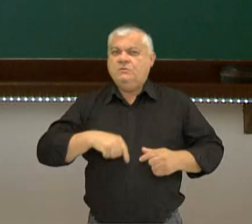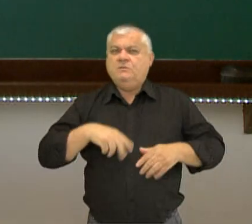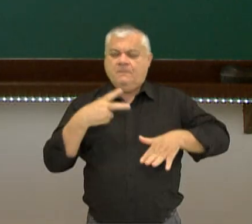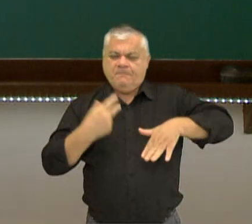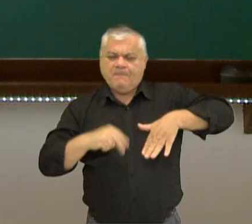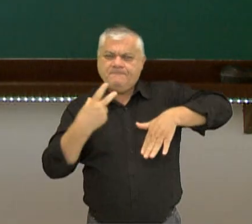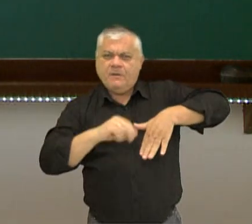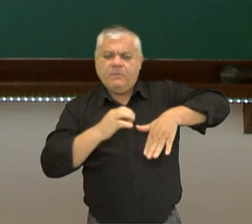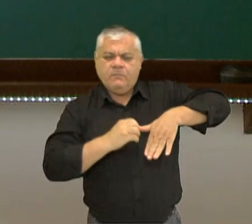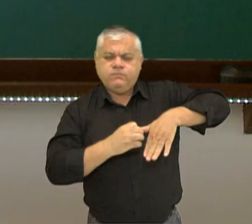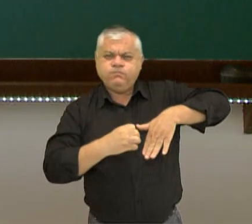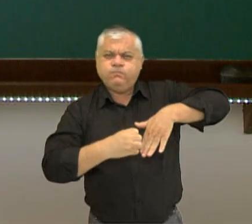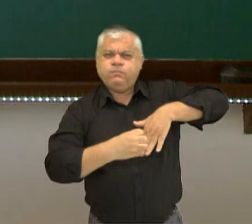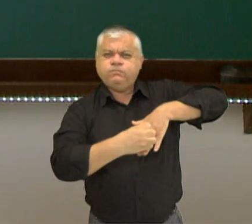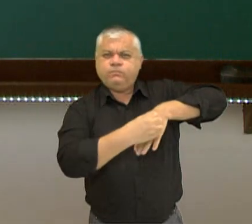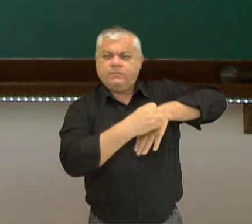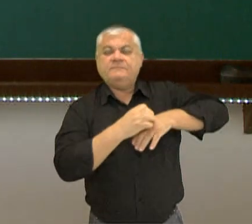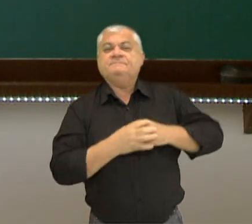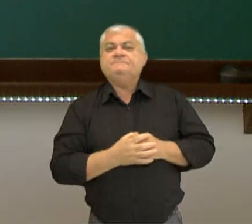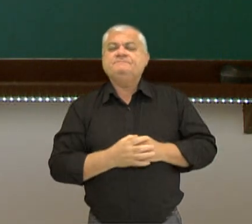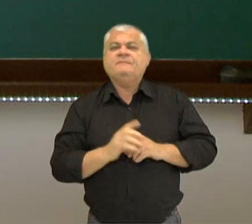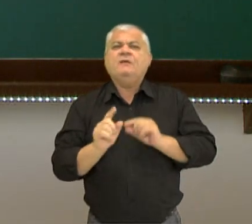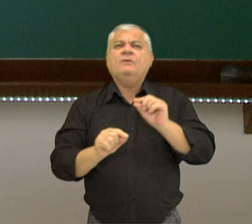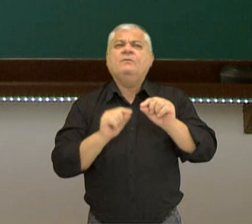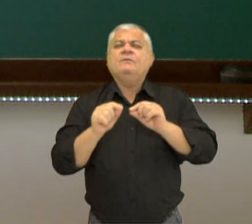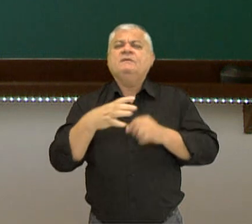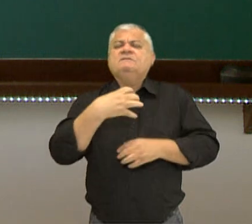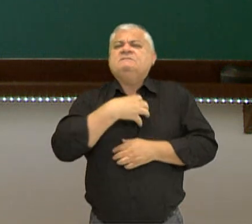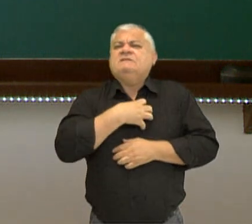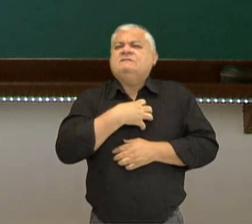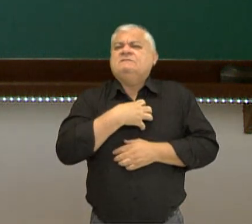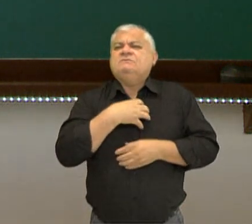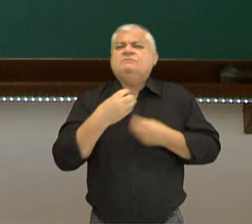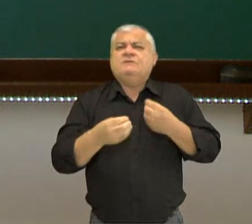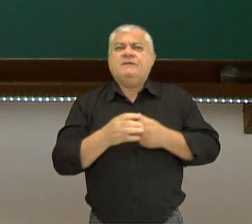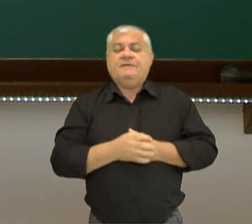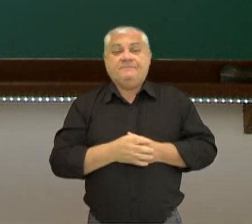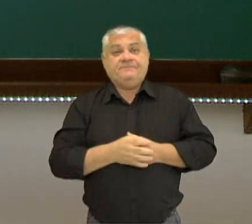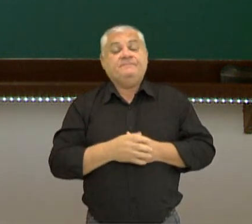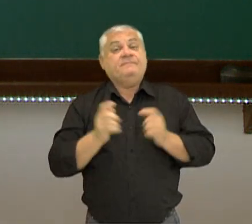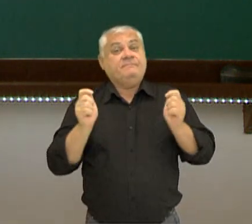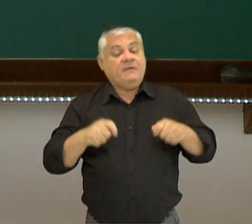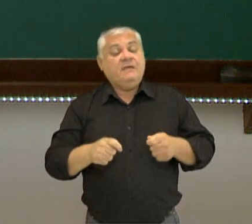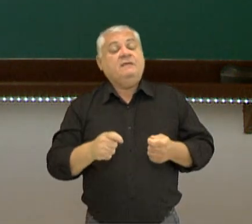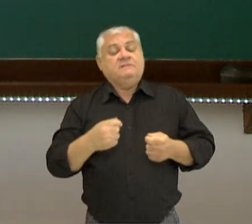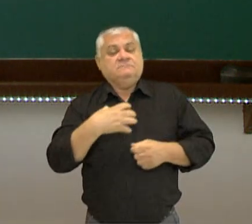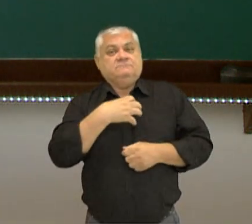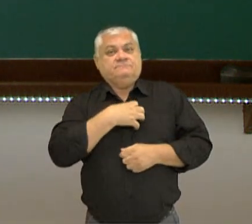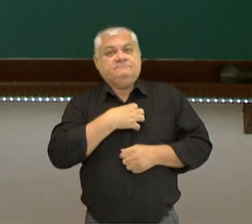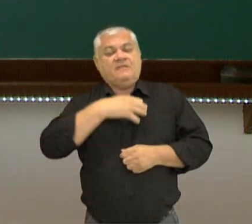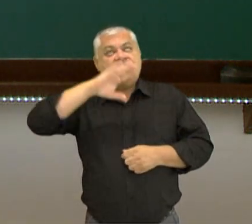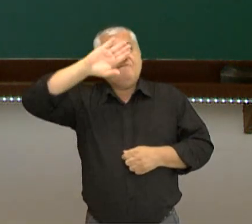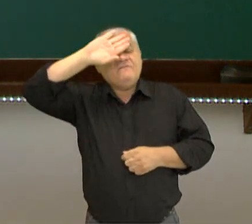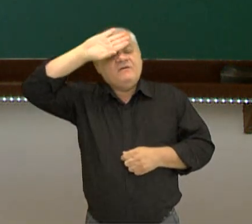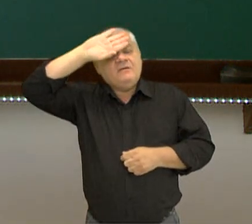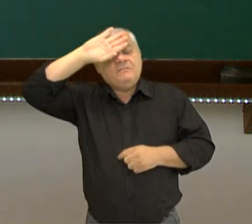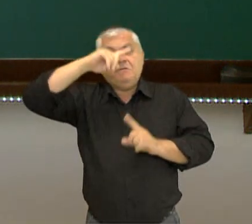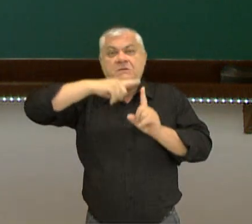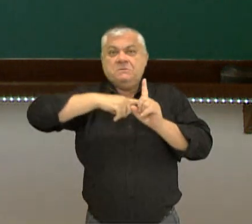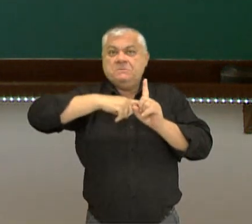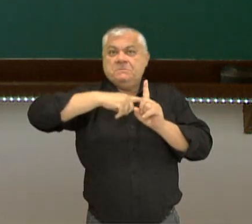alvéolos pulmonares. Quais são os sintomas, então? Os sintomas mais comuns: febre